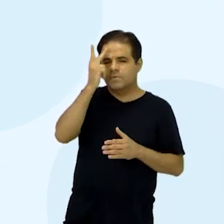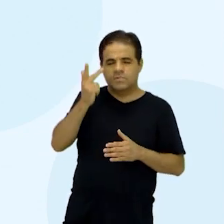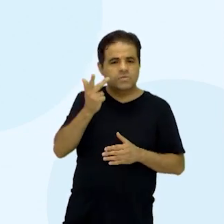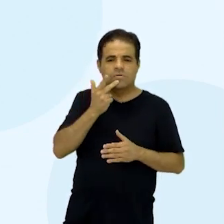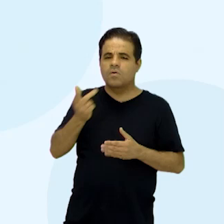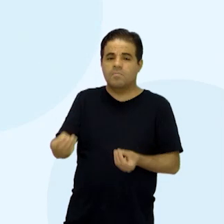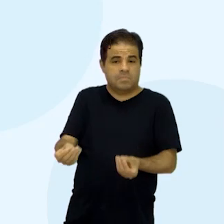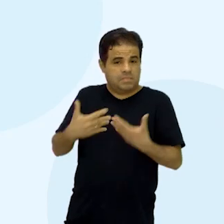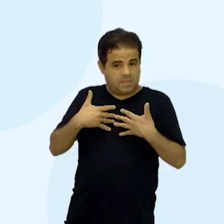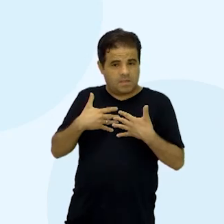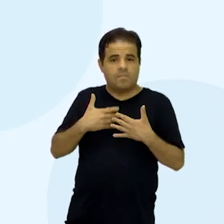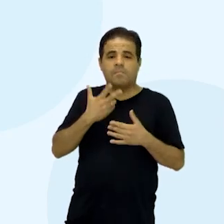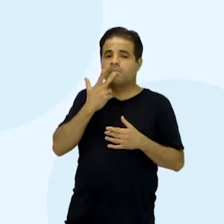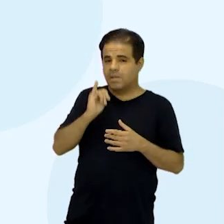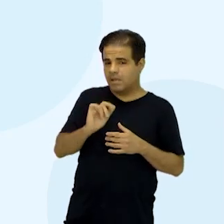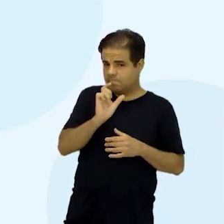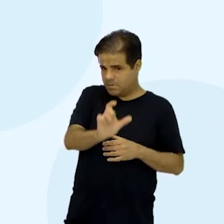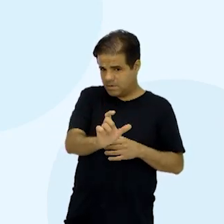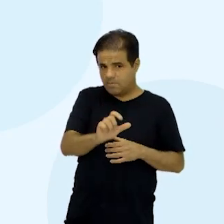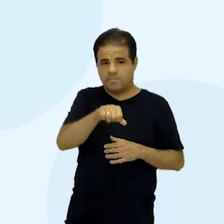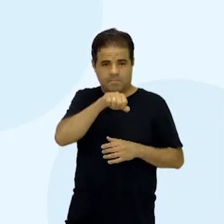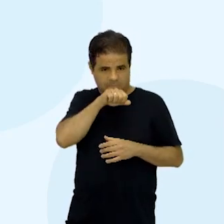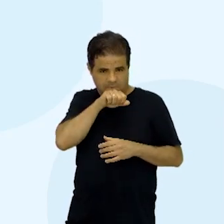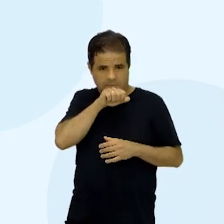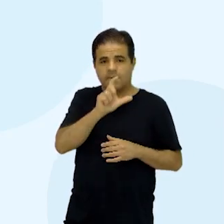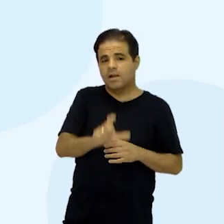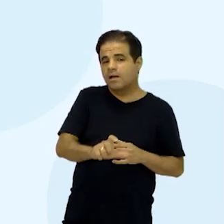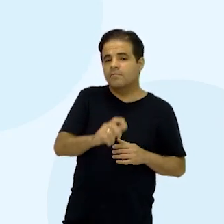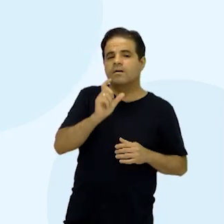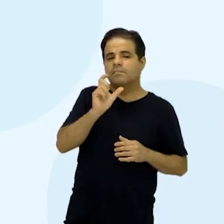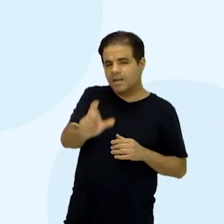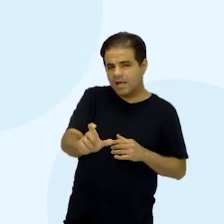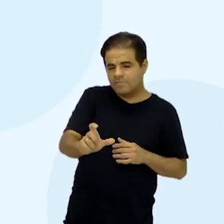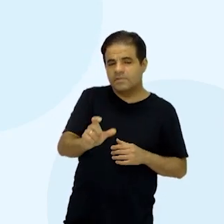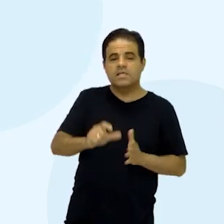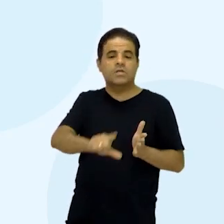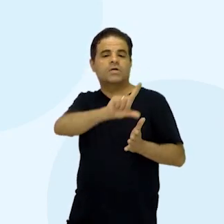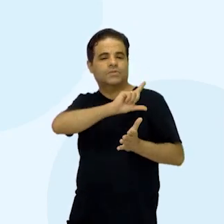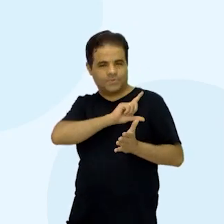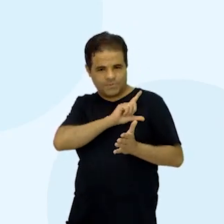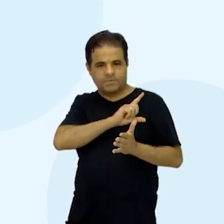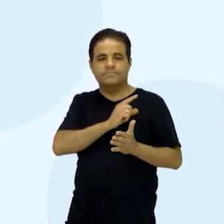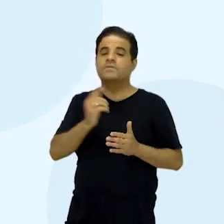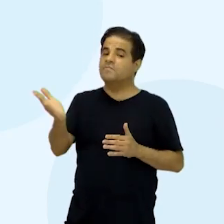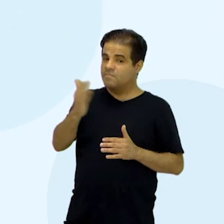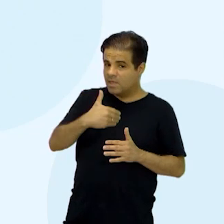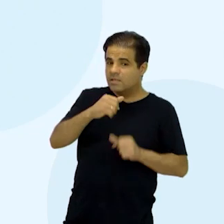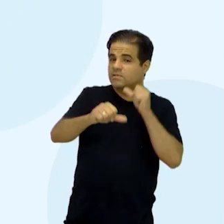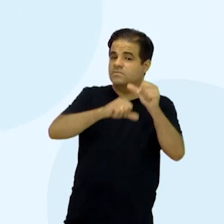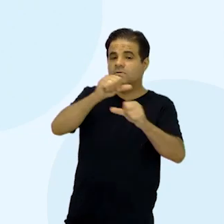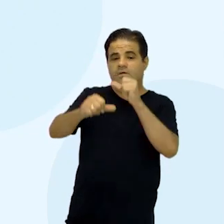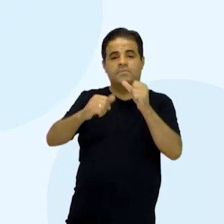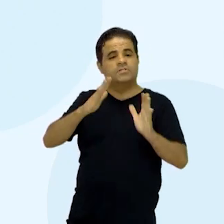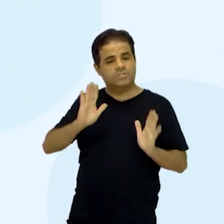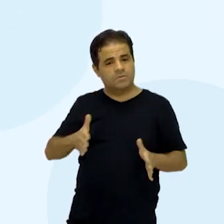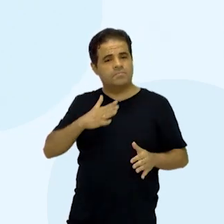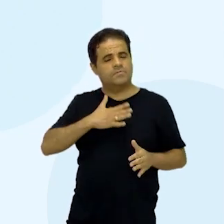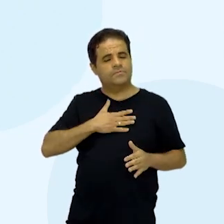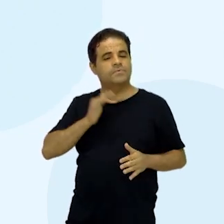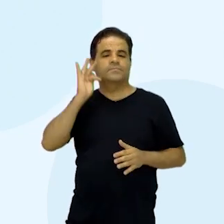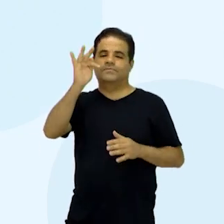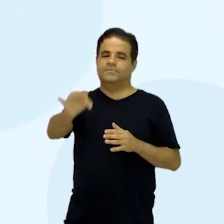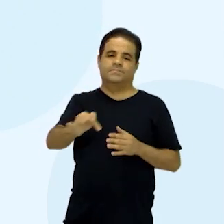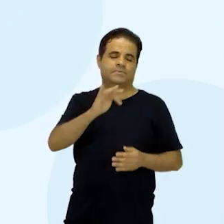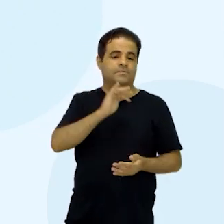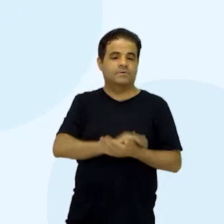legou. Pai, palavra. Mãe, palavra. Palavra anterior. Vem e transforma já o meu